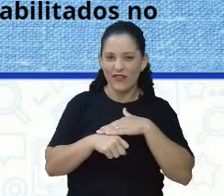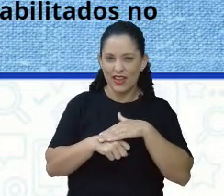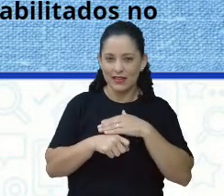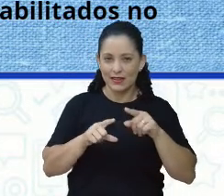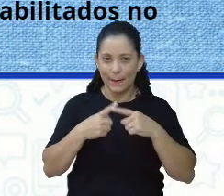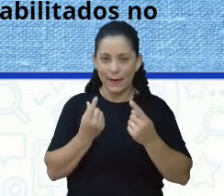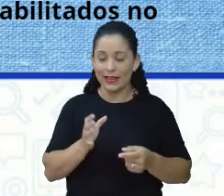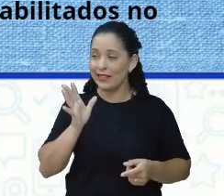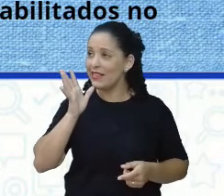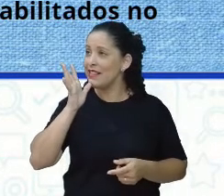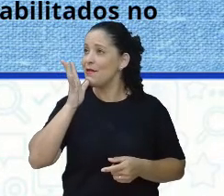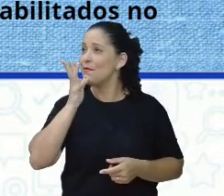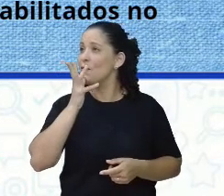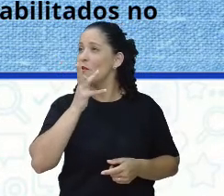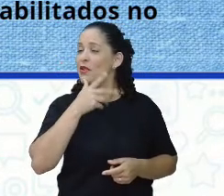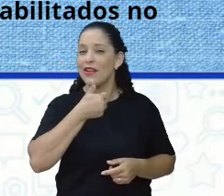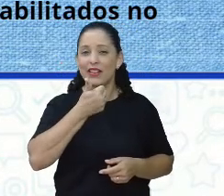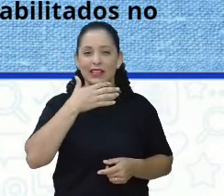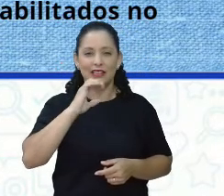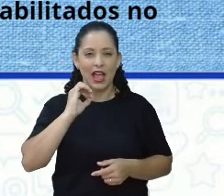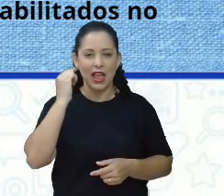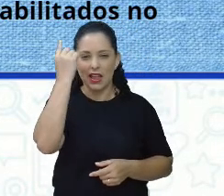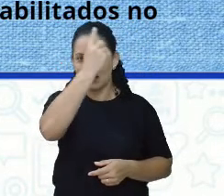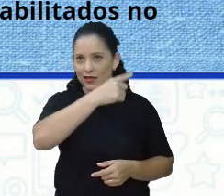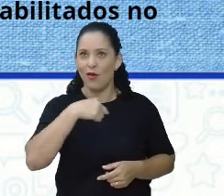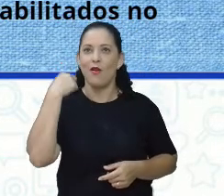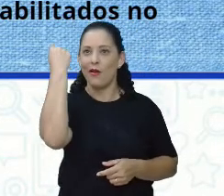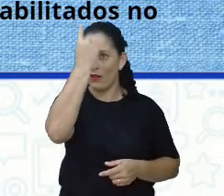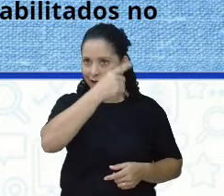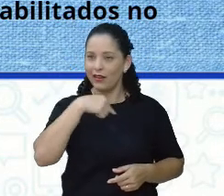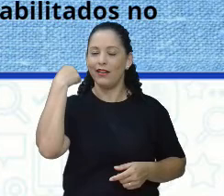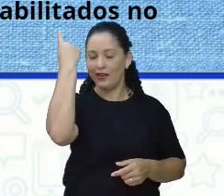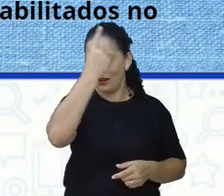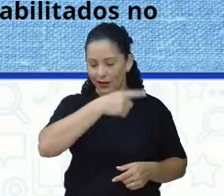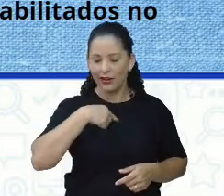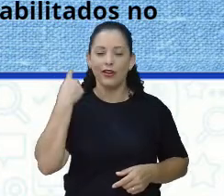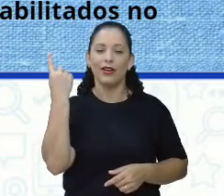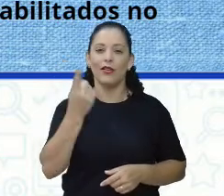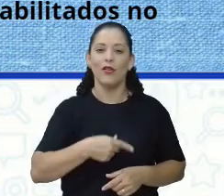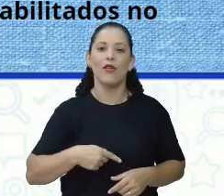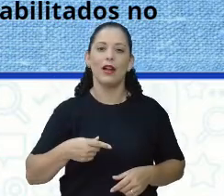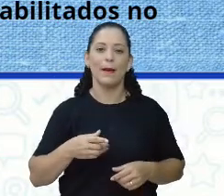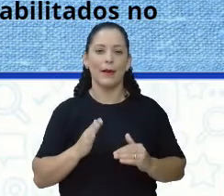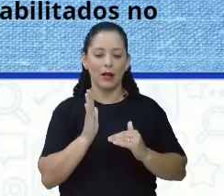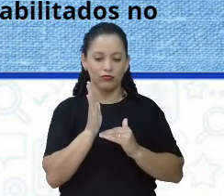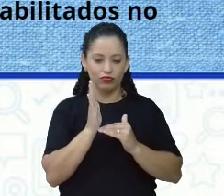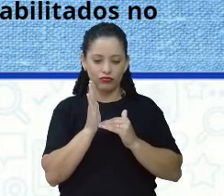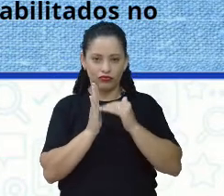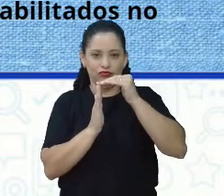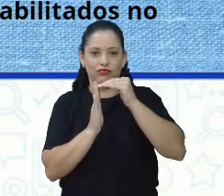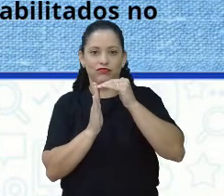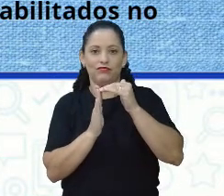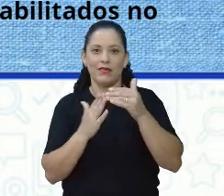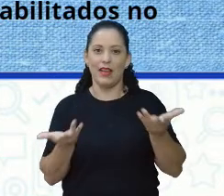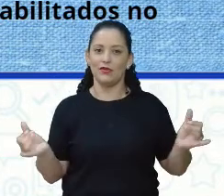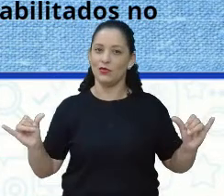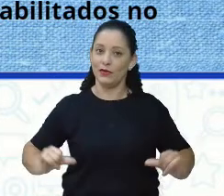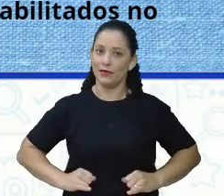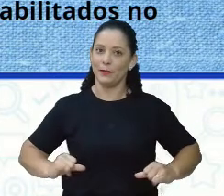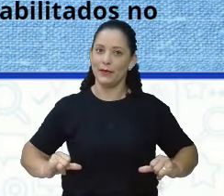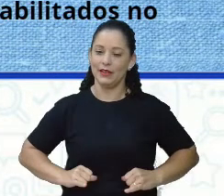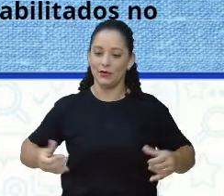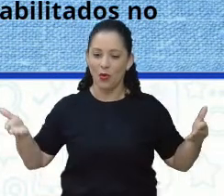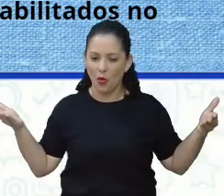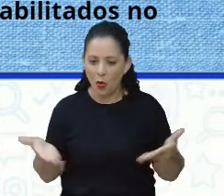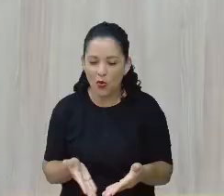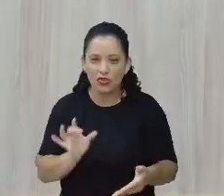10 horas para ser carregada, minha gente. Olha só que sofrimento. E a gente reclamando dos dias de hoje, em que o aparelho precisa